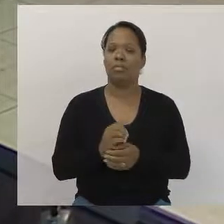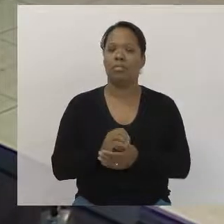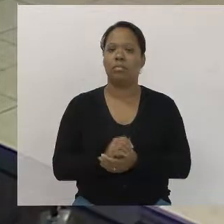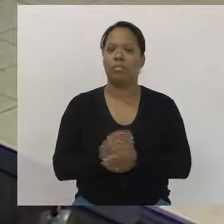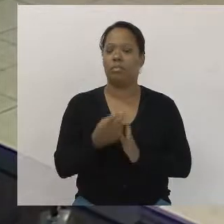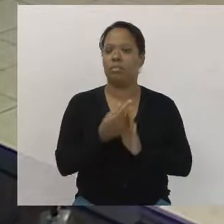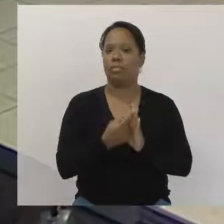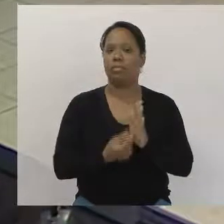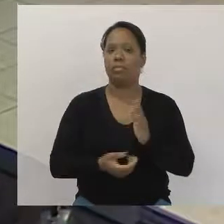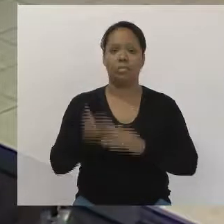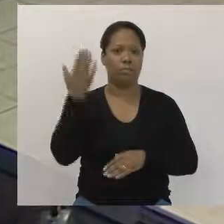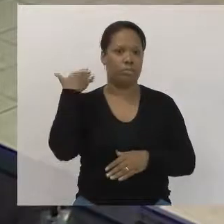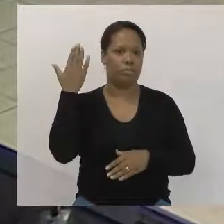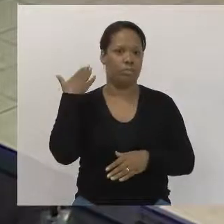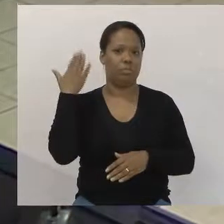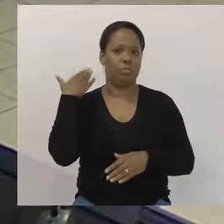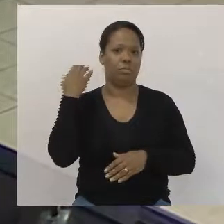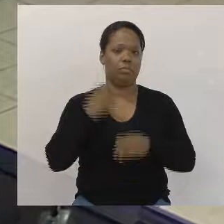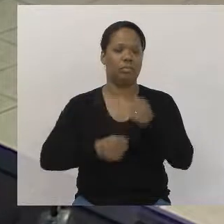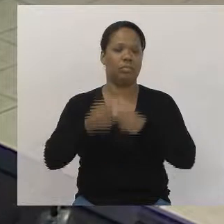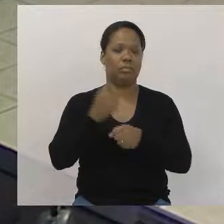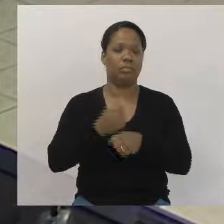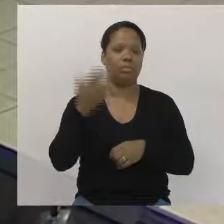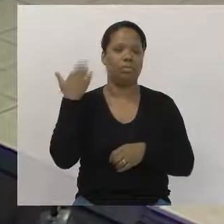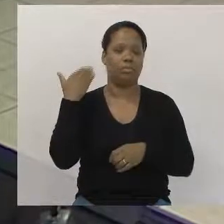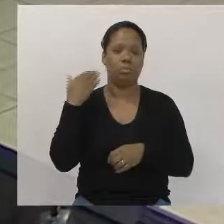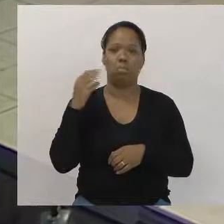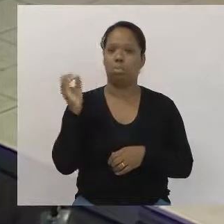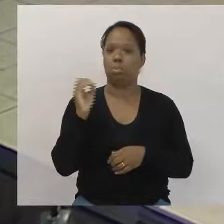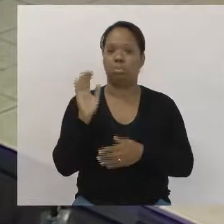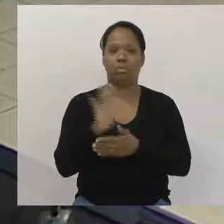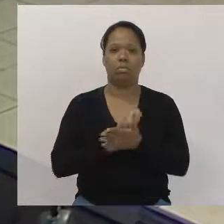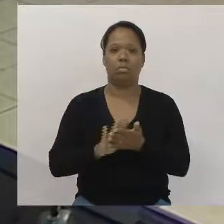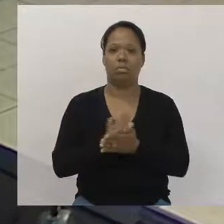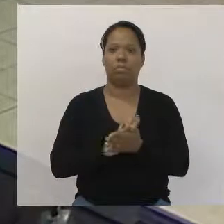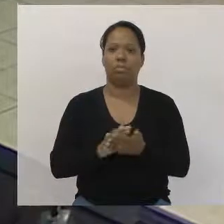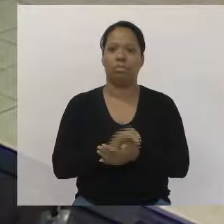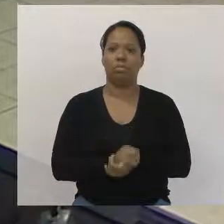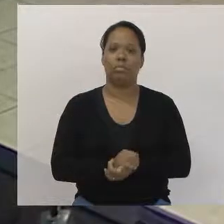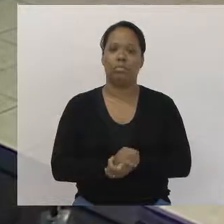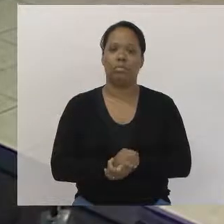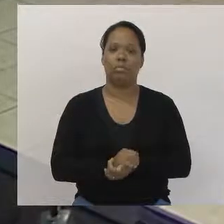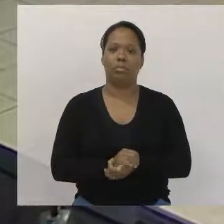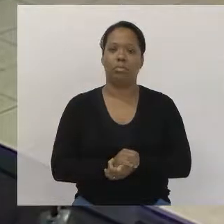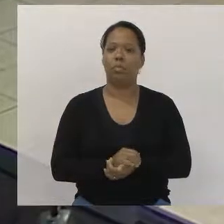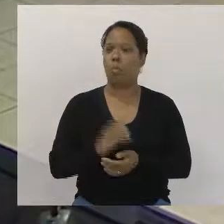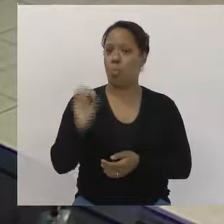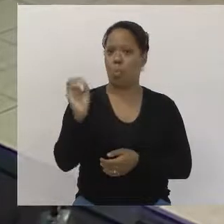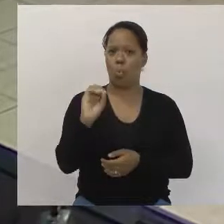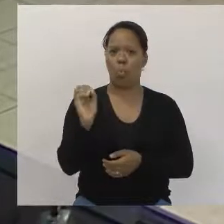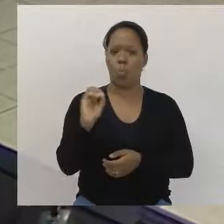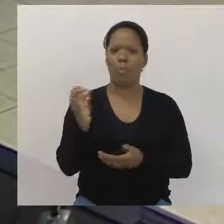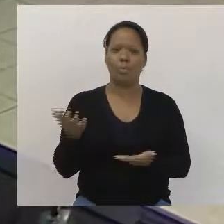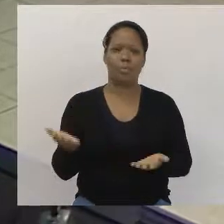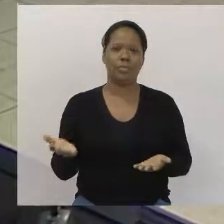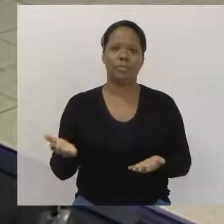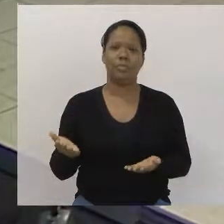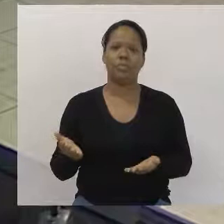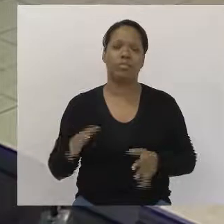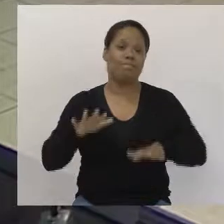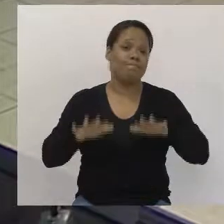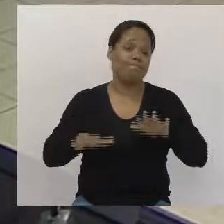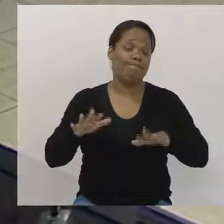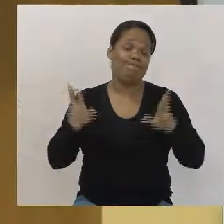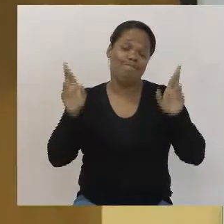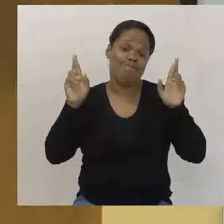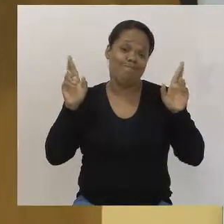orçamento passado ano passado e não foi executada não não foi executado quem sabe que